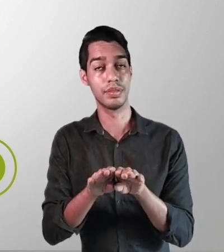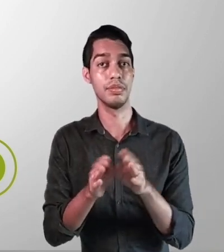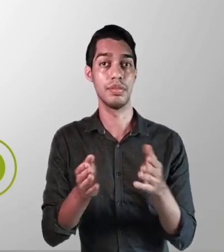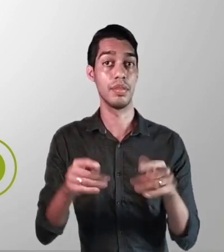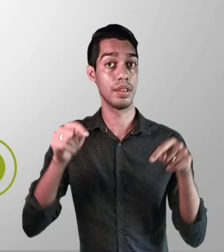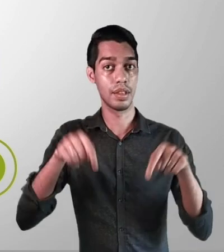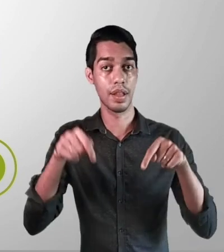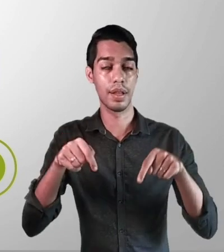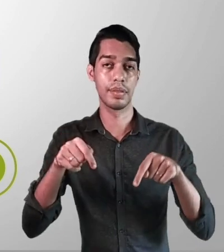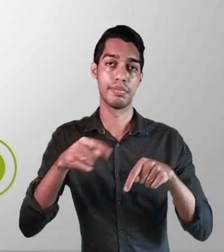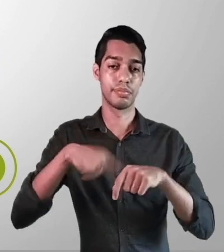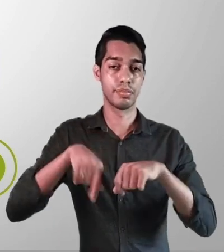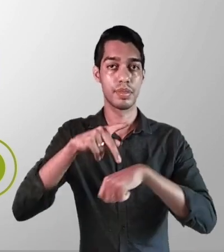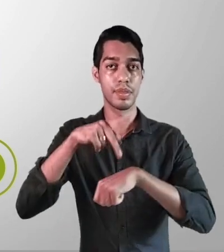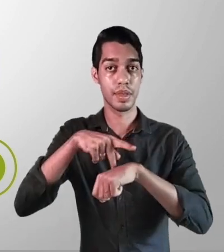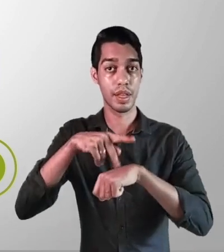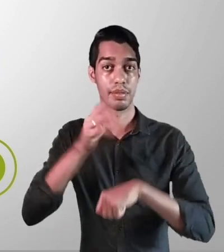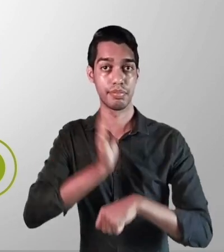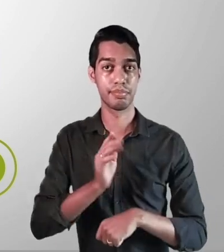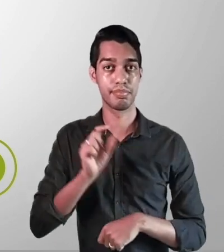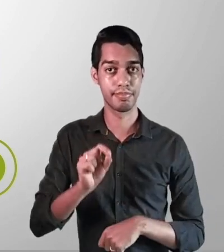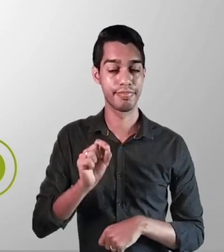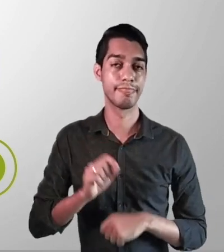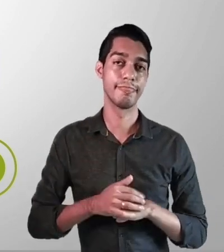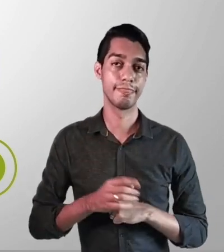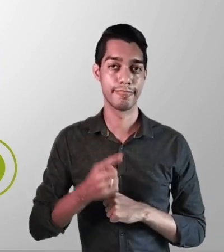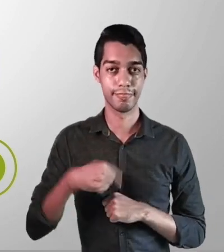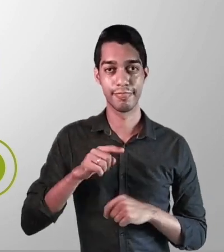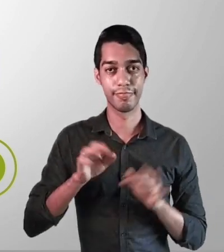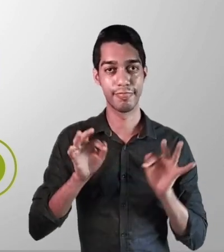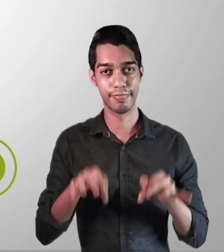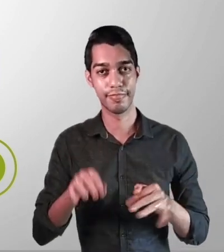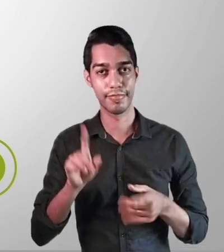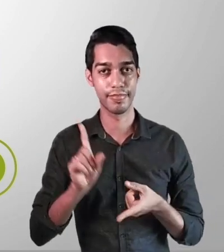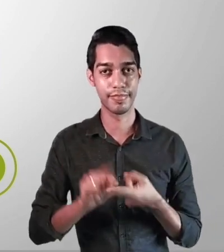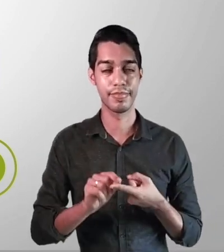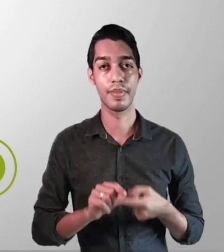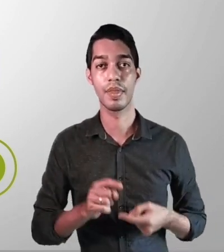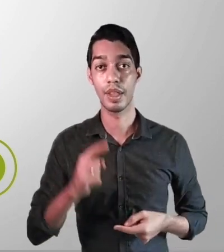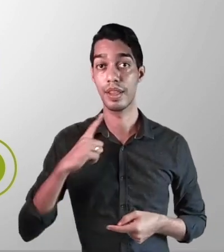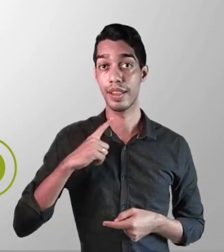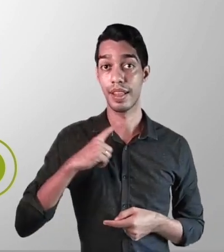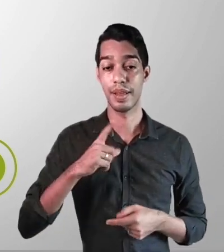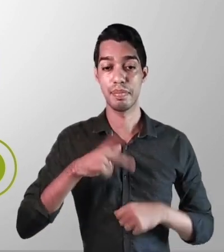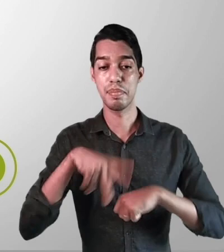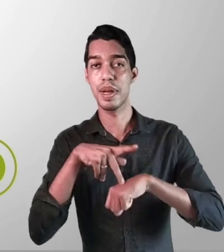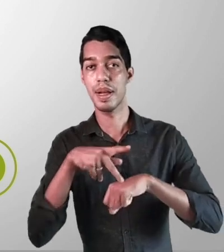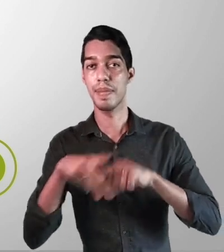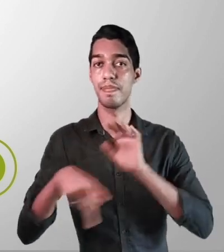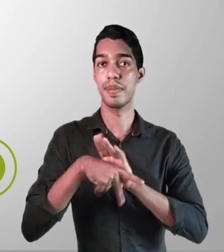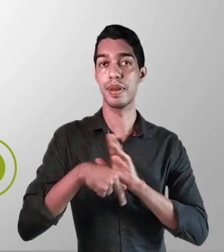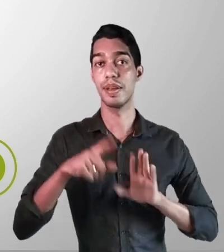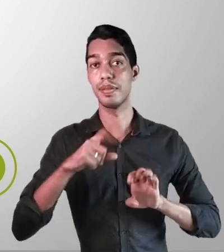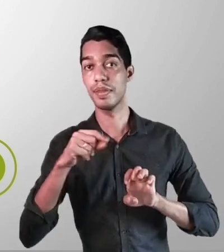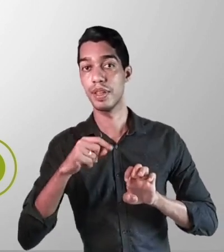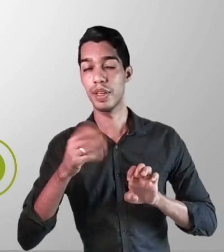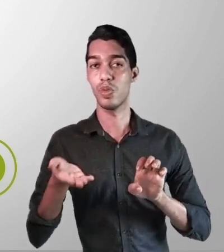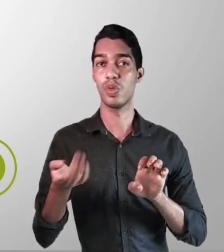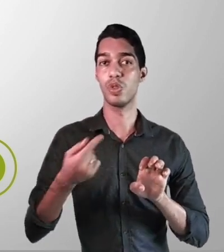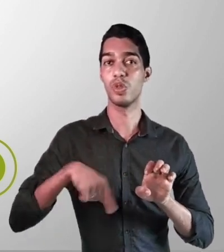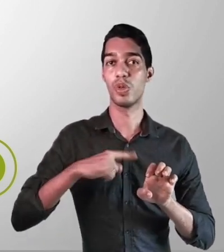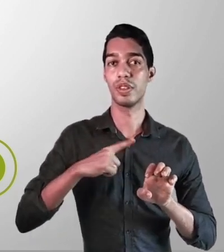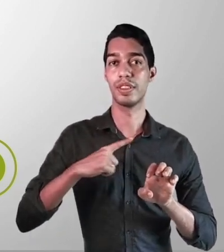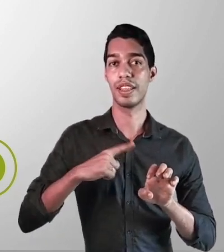por exemplo, apenas para finalizar, é um país que acabou se tornando um país dos empreendedores, por exemplo. Hoje nós temos mais de